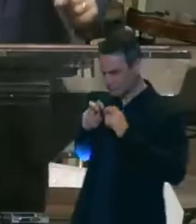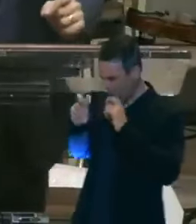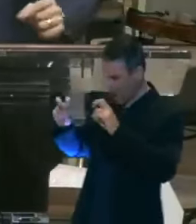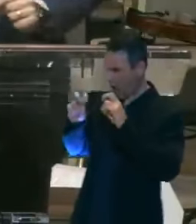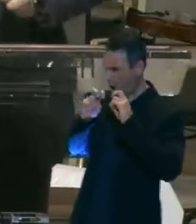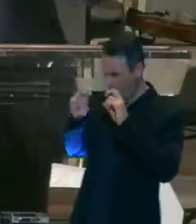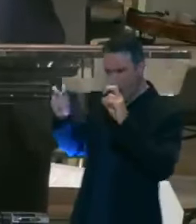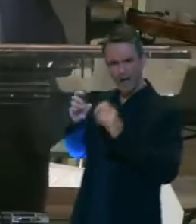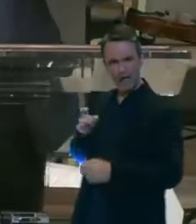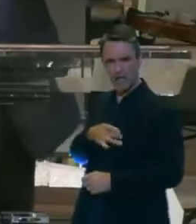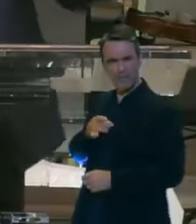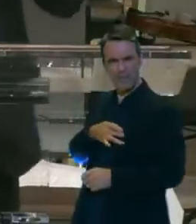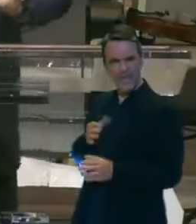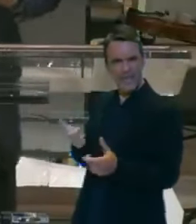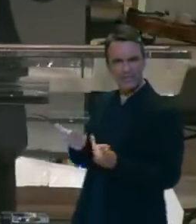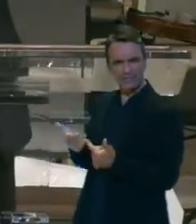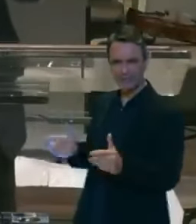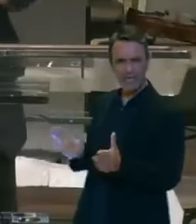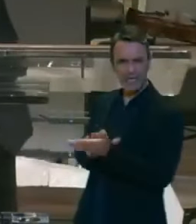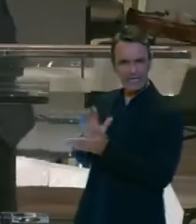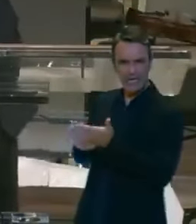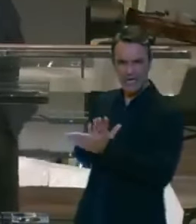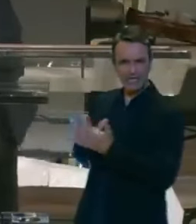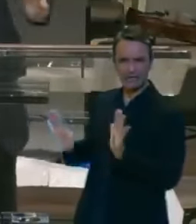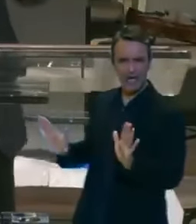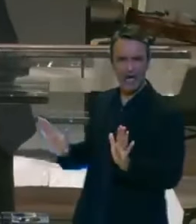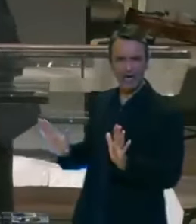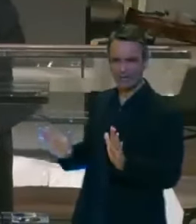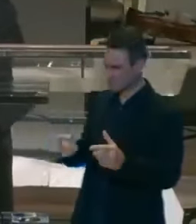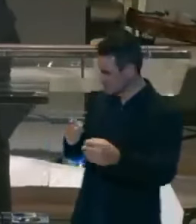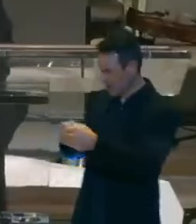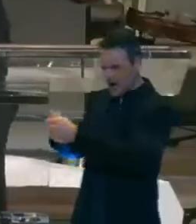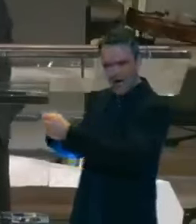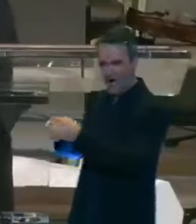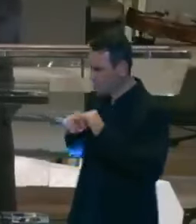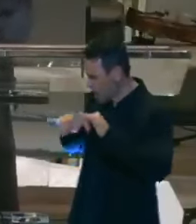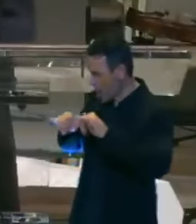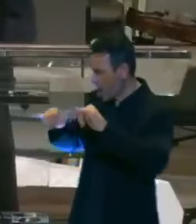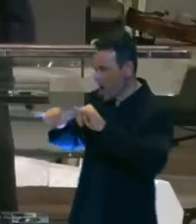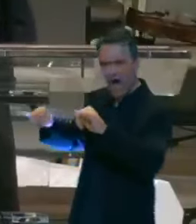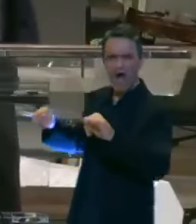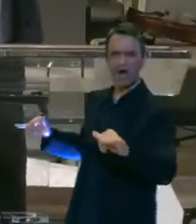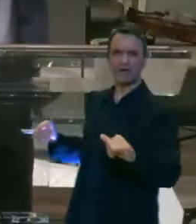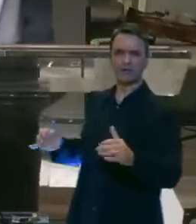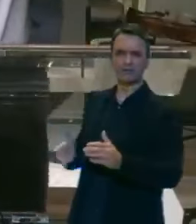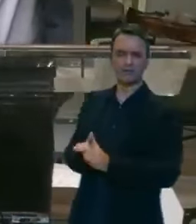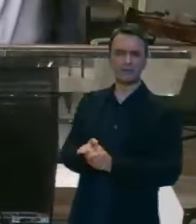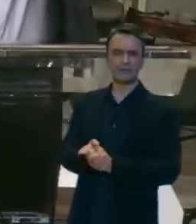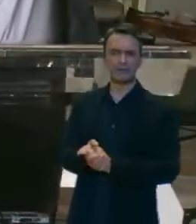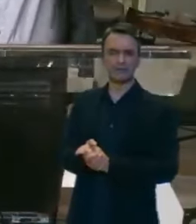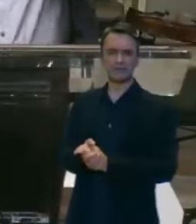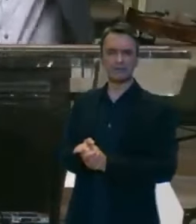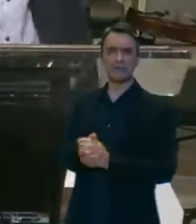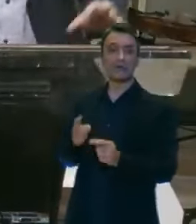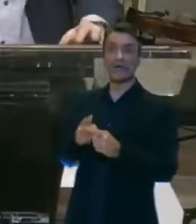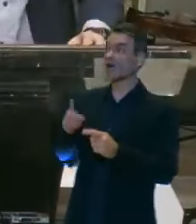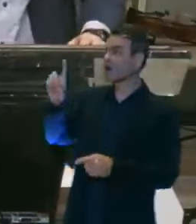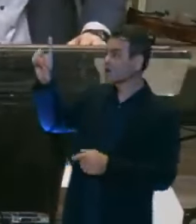tenha medo, diga à cidade de Judá: eis aí está o seu